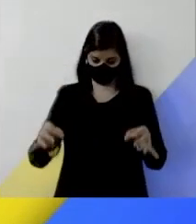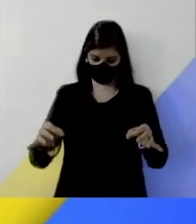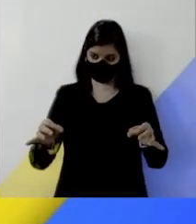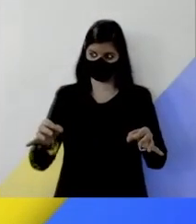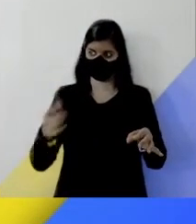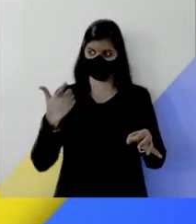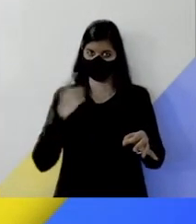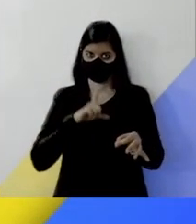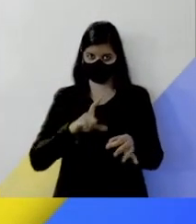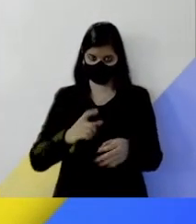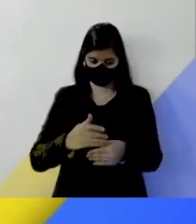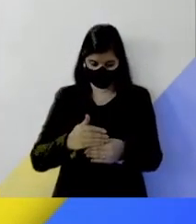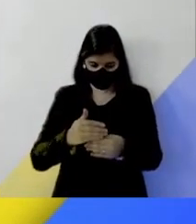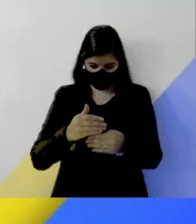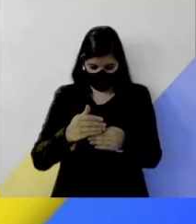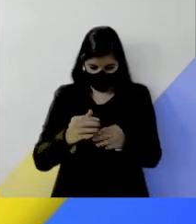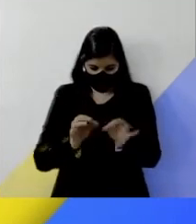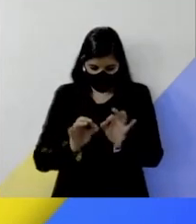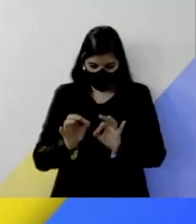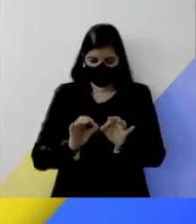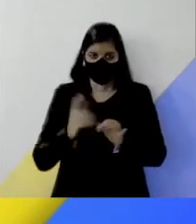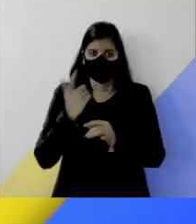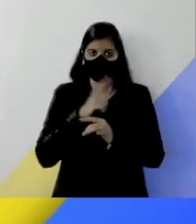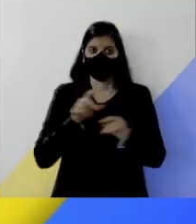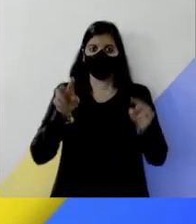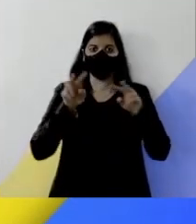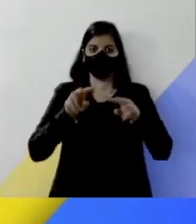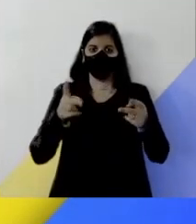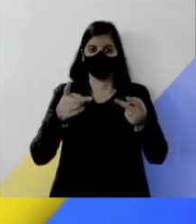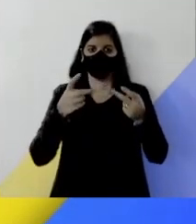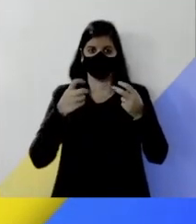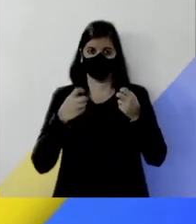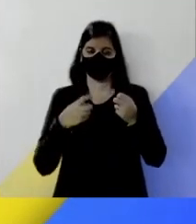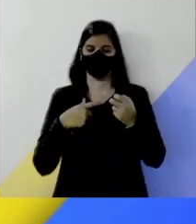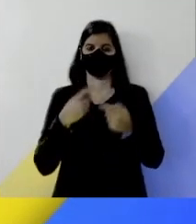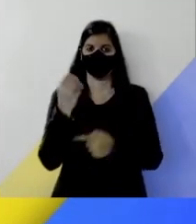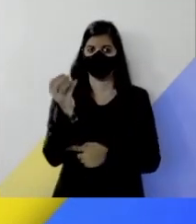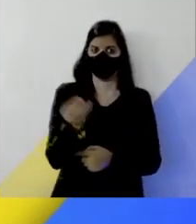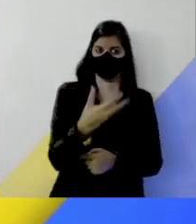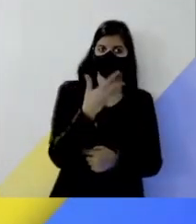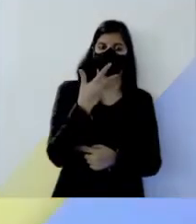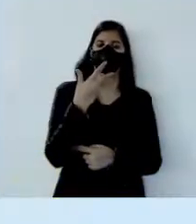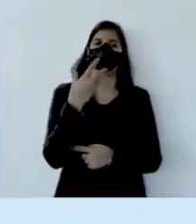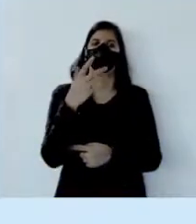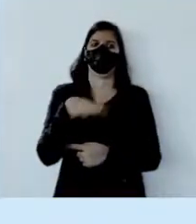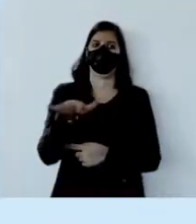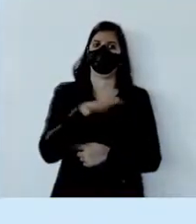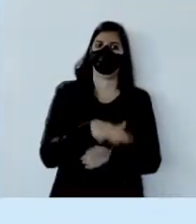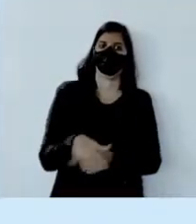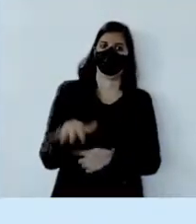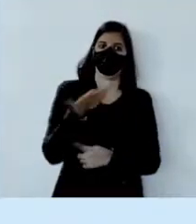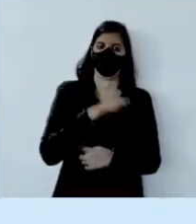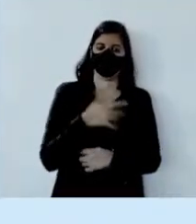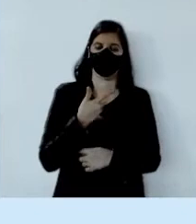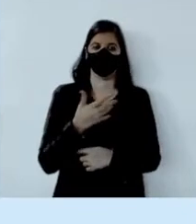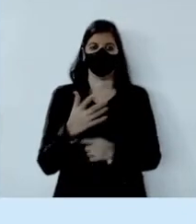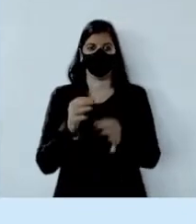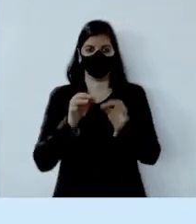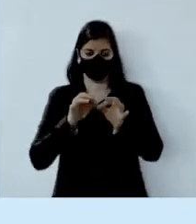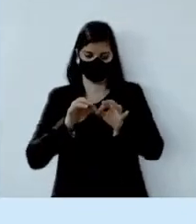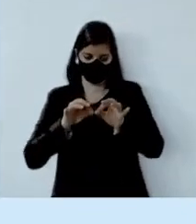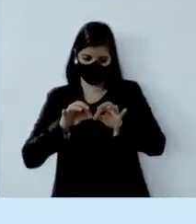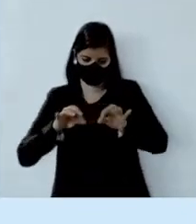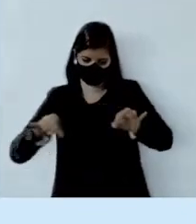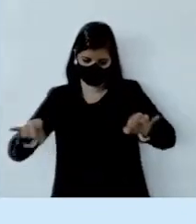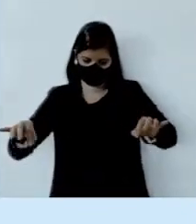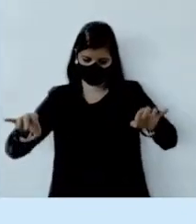uma maior sensibilidade da composição de elementos. Podemos realizar inovações em determinada área, estabelecer medidas, ter a